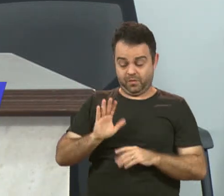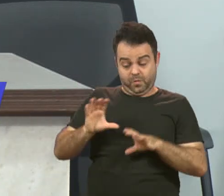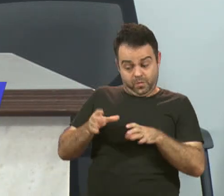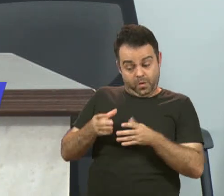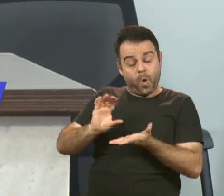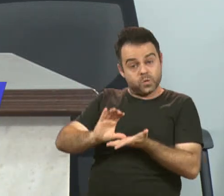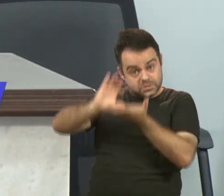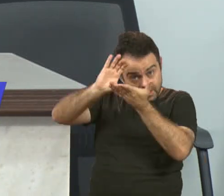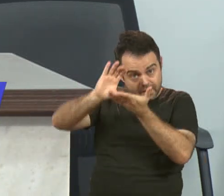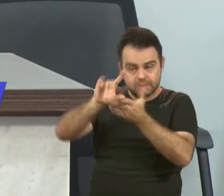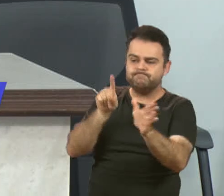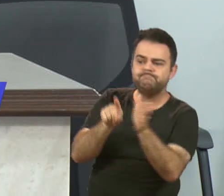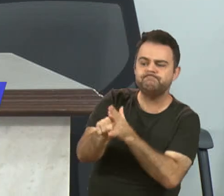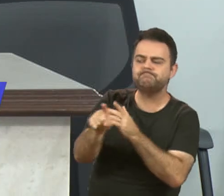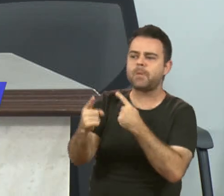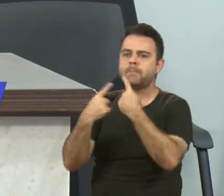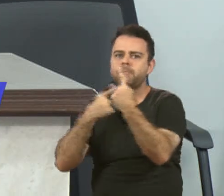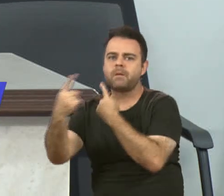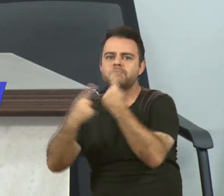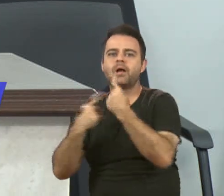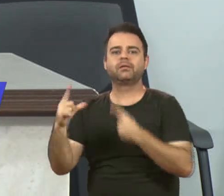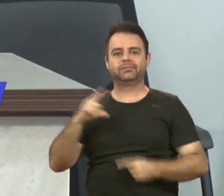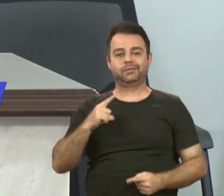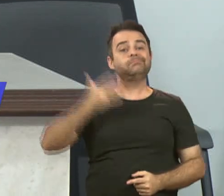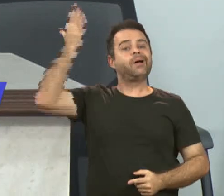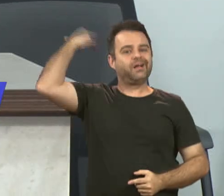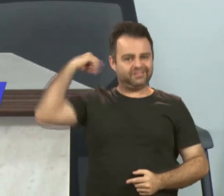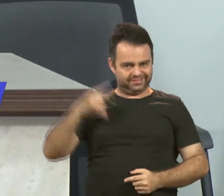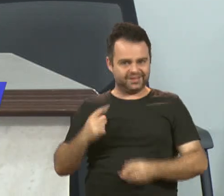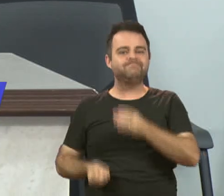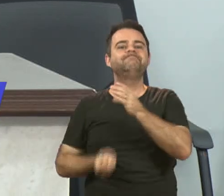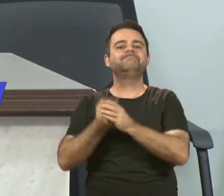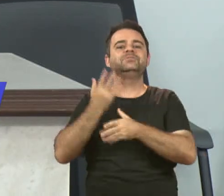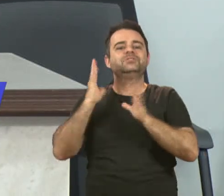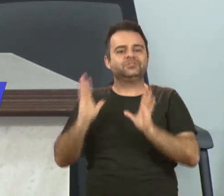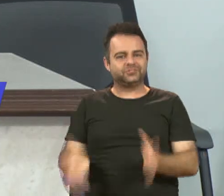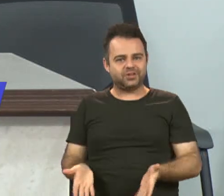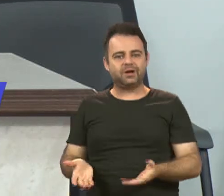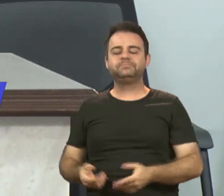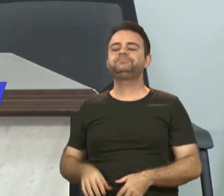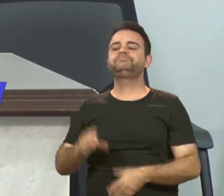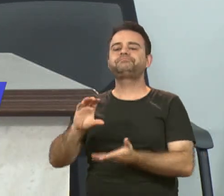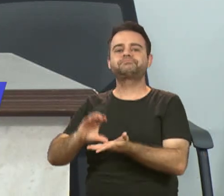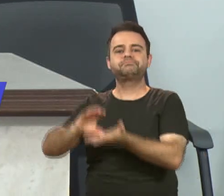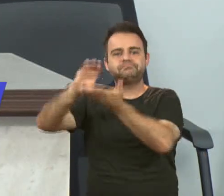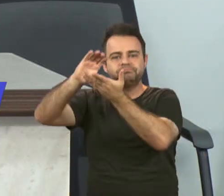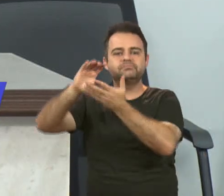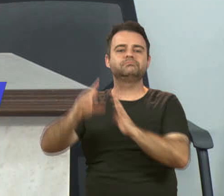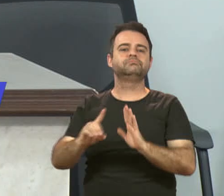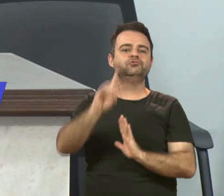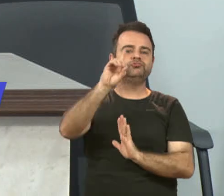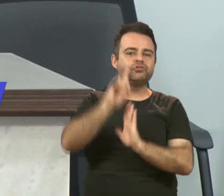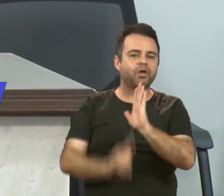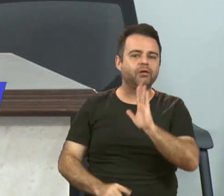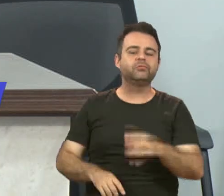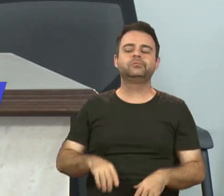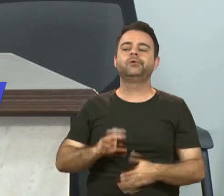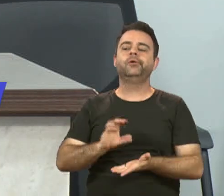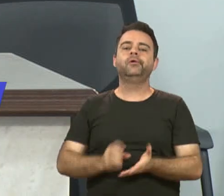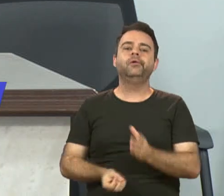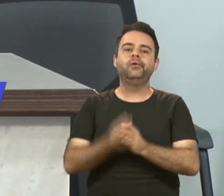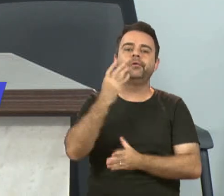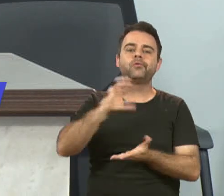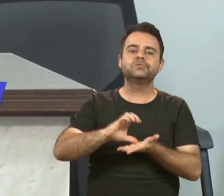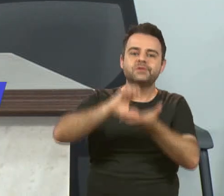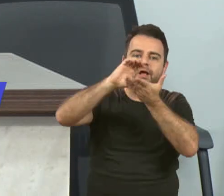naquele tempo, nós constituímos em Rio Preto os Conselhos Municipais de Direitos e o Conselho Tutelar.